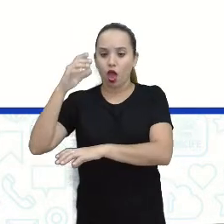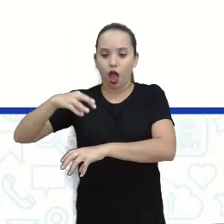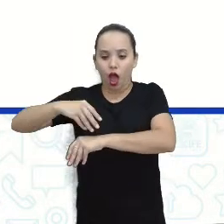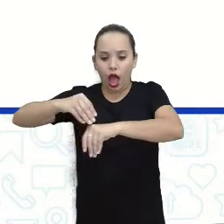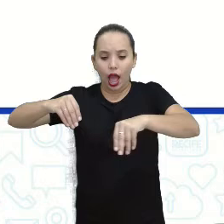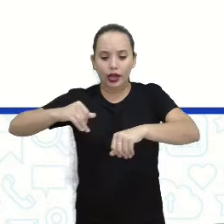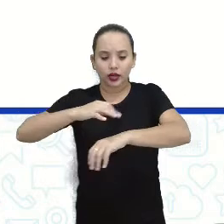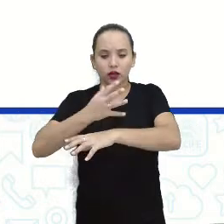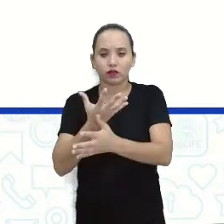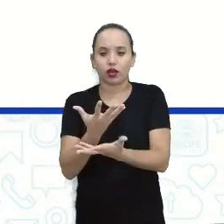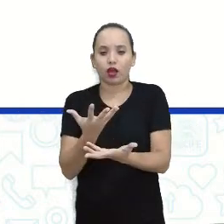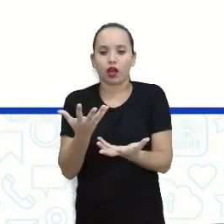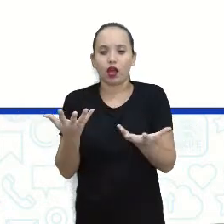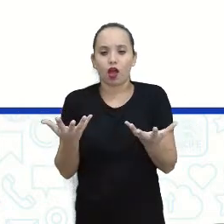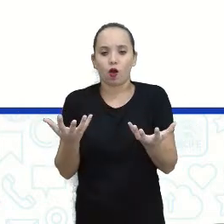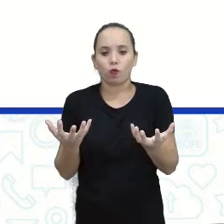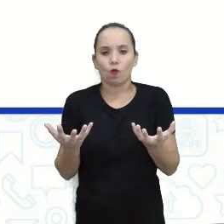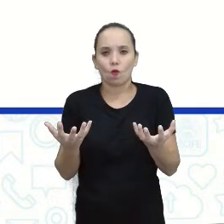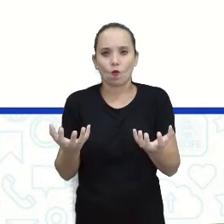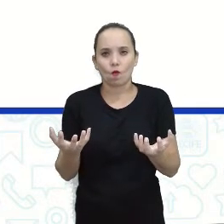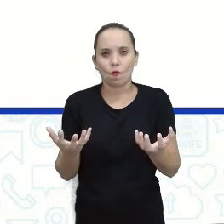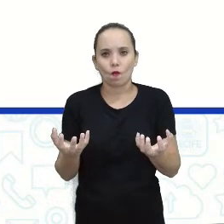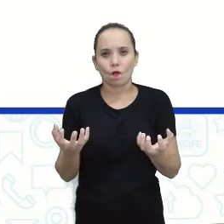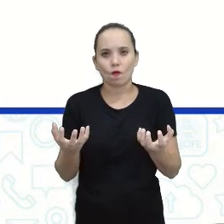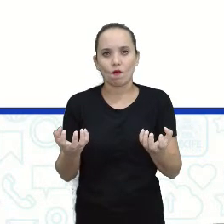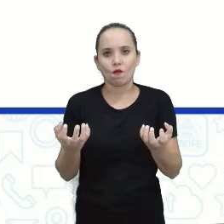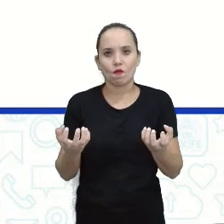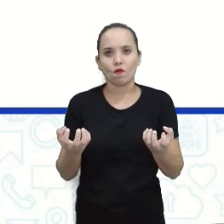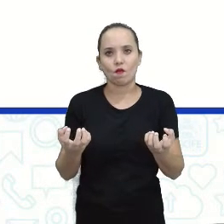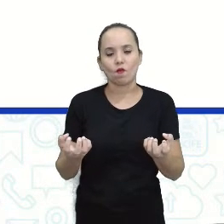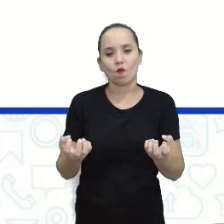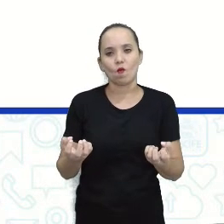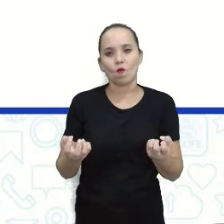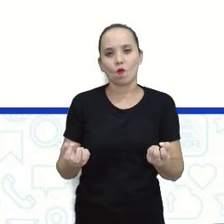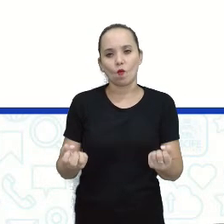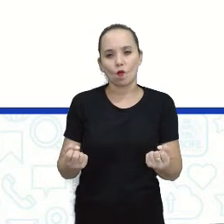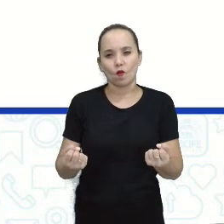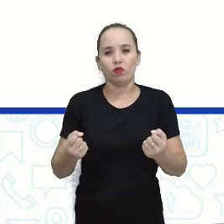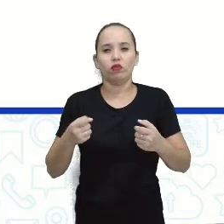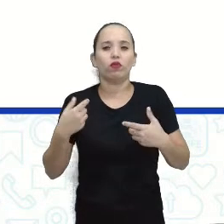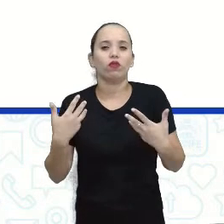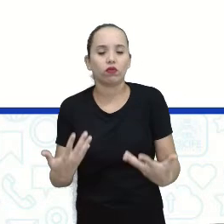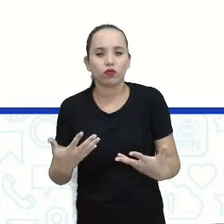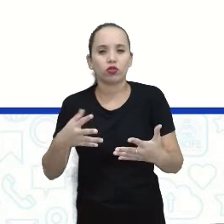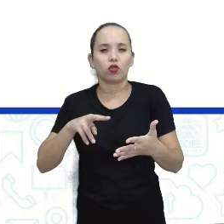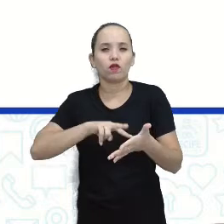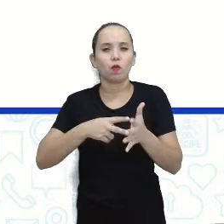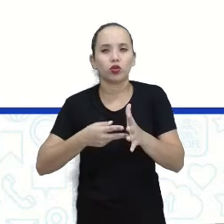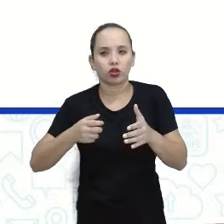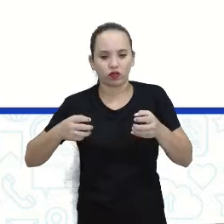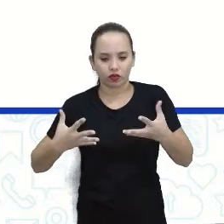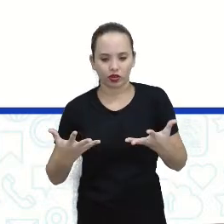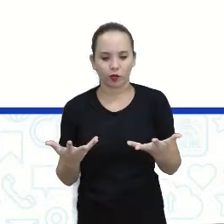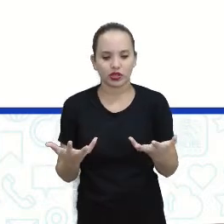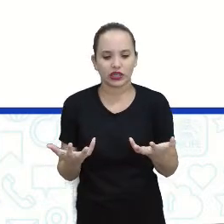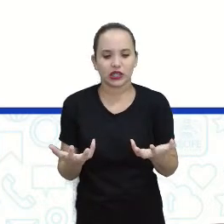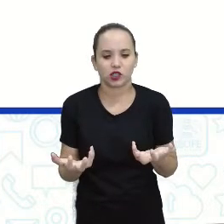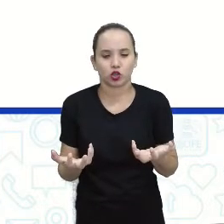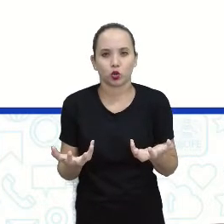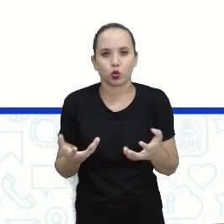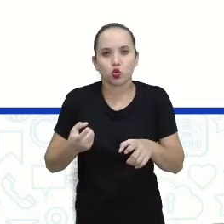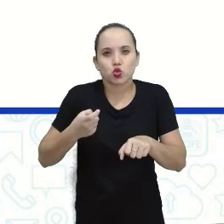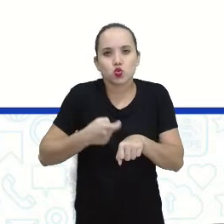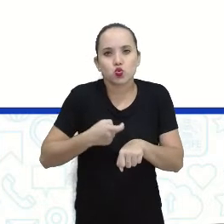a perder mais água do que deveria. Então ele vai ficando um solo rachado, né? Um solo